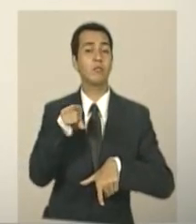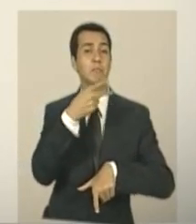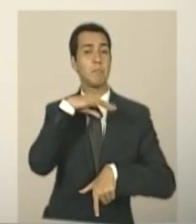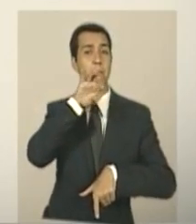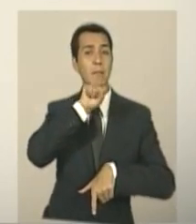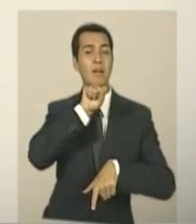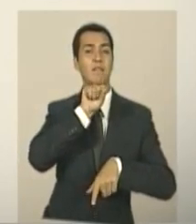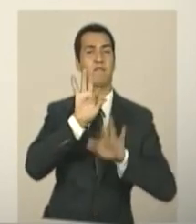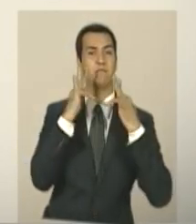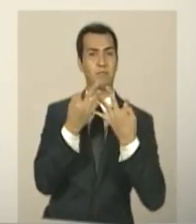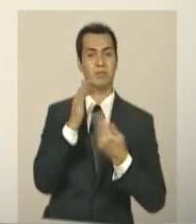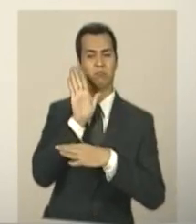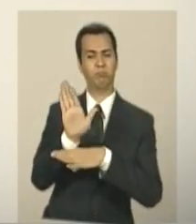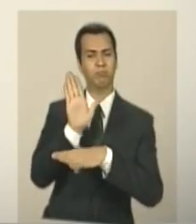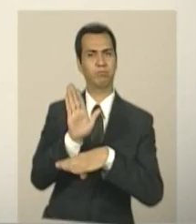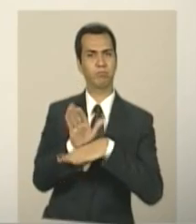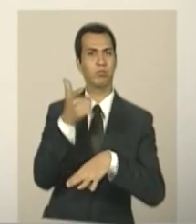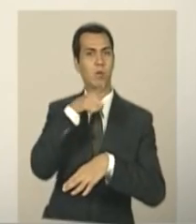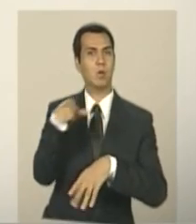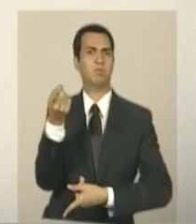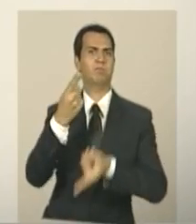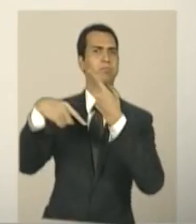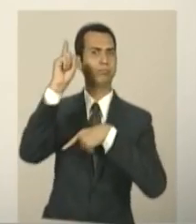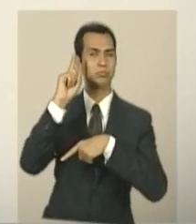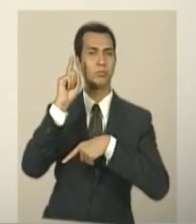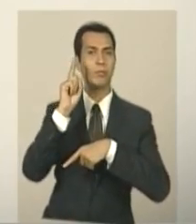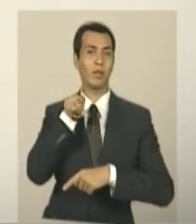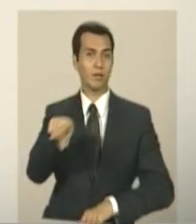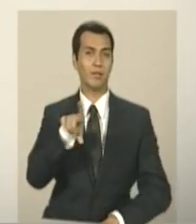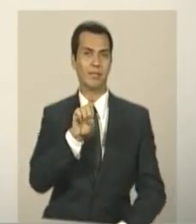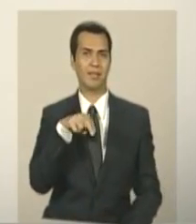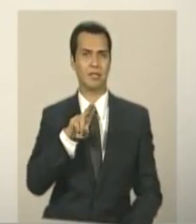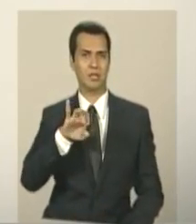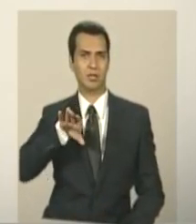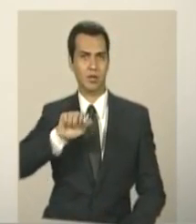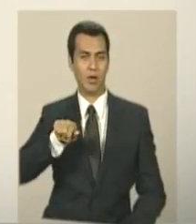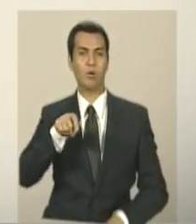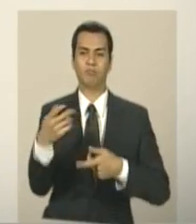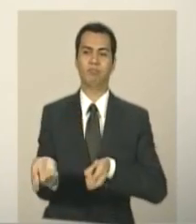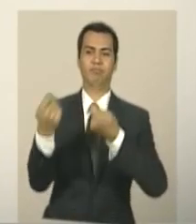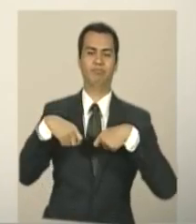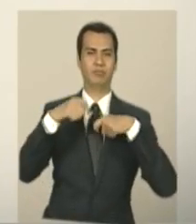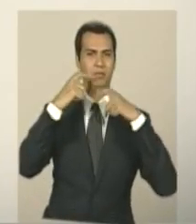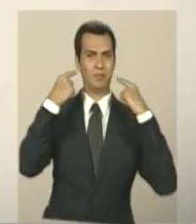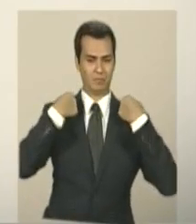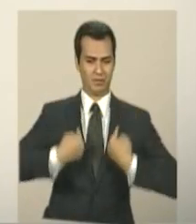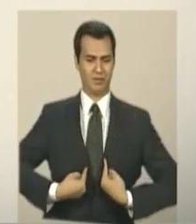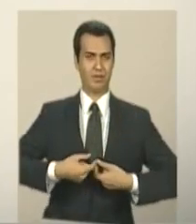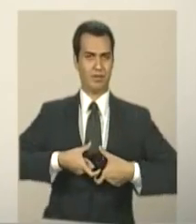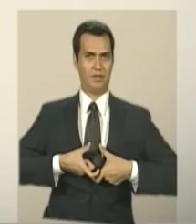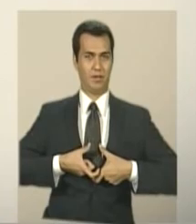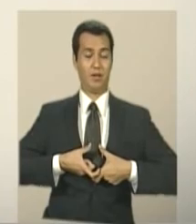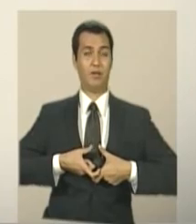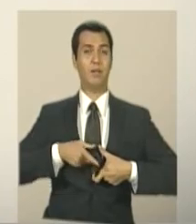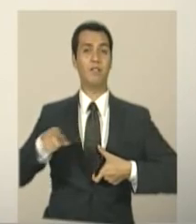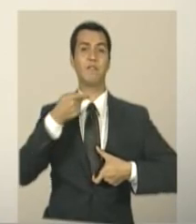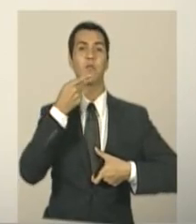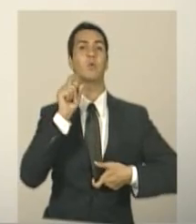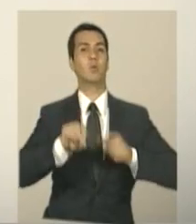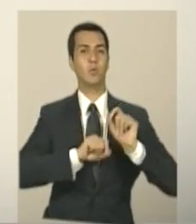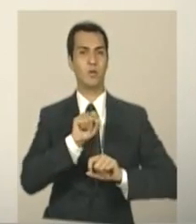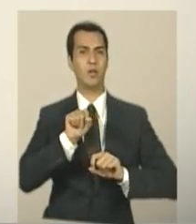história de superação sabe Luciano quando Daniel colocou as medalhas no meu pescoço e me disse que transformou o